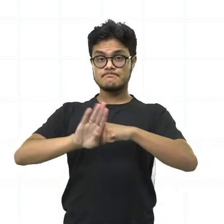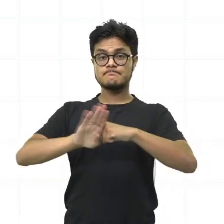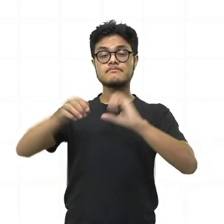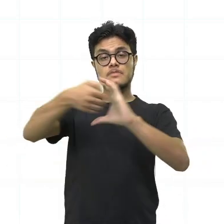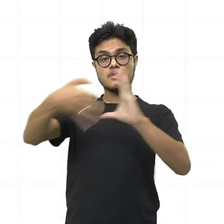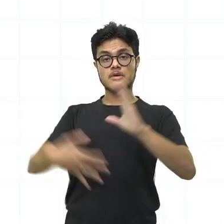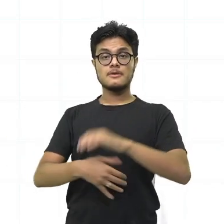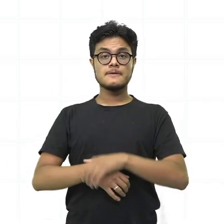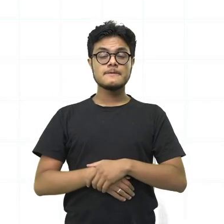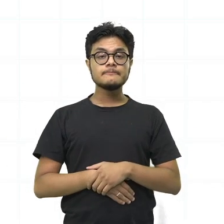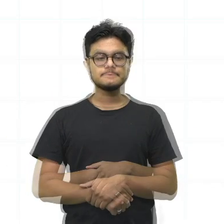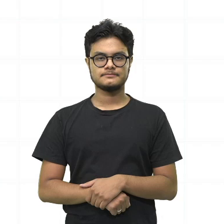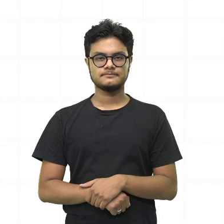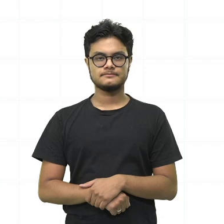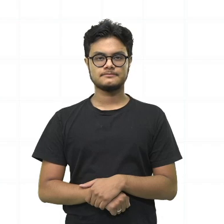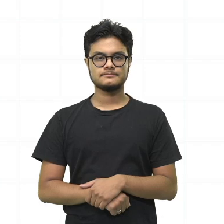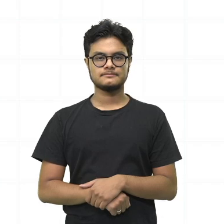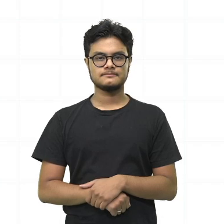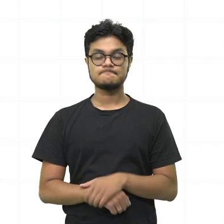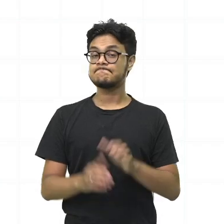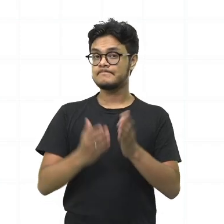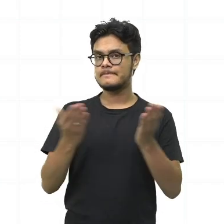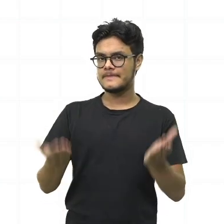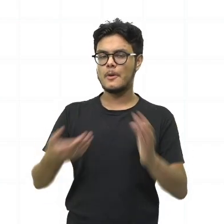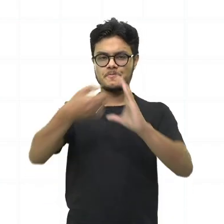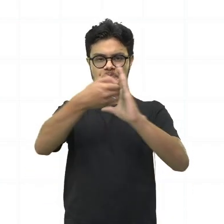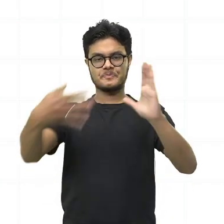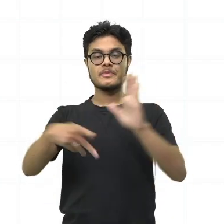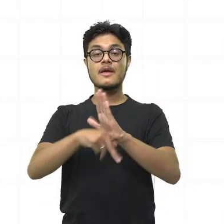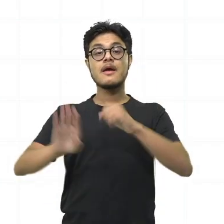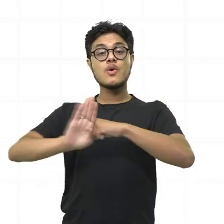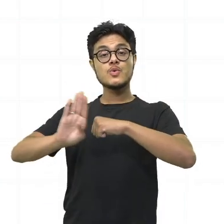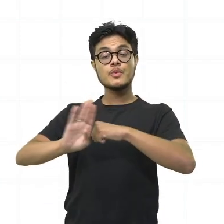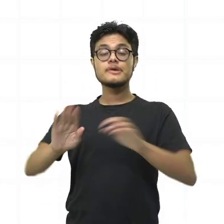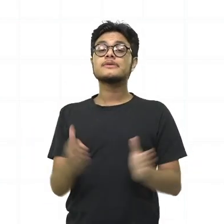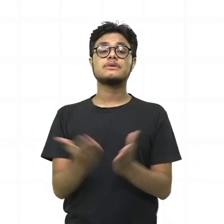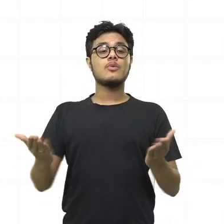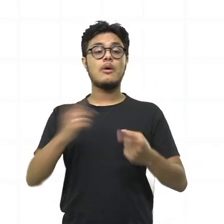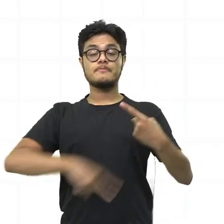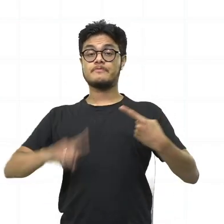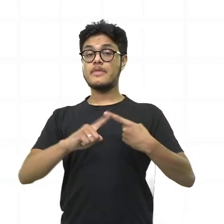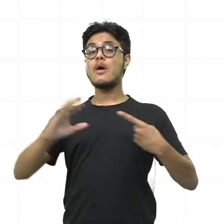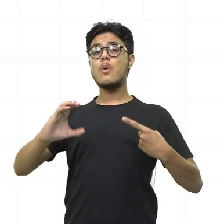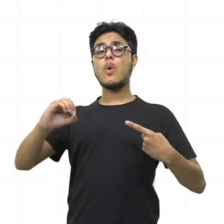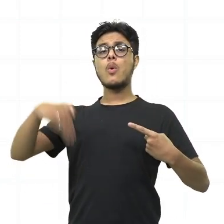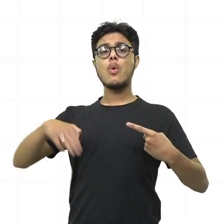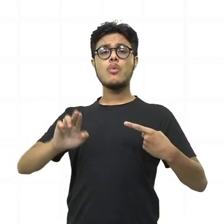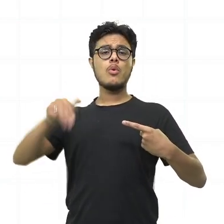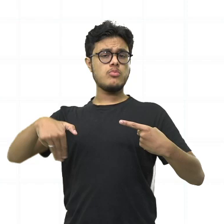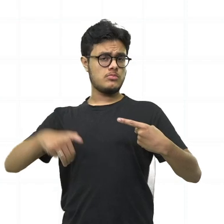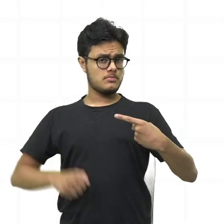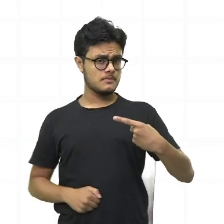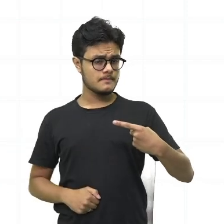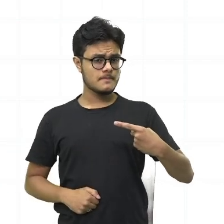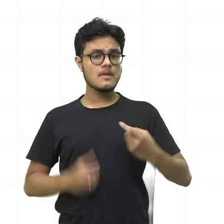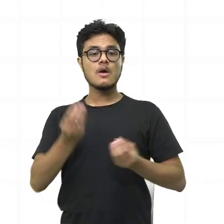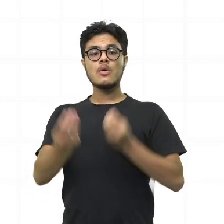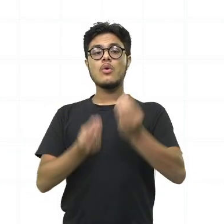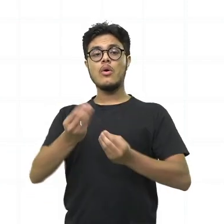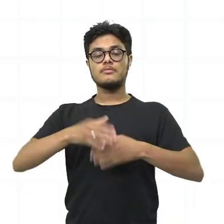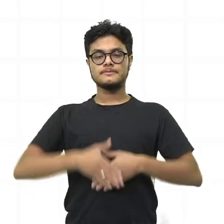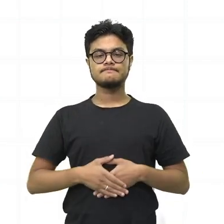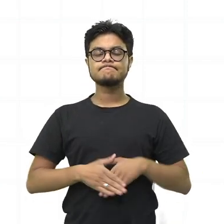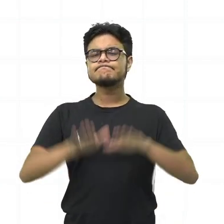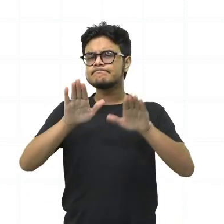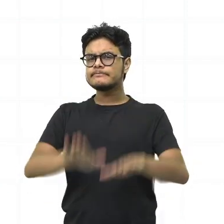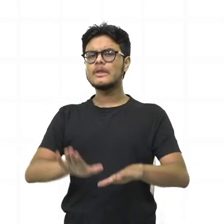nossos substantivos. Classificação do substantivo, então, nós temos a primeira deles, né, que é o comum. É o